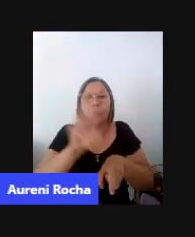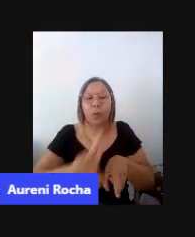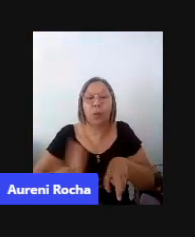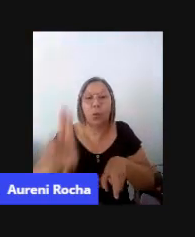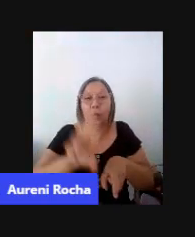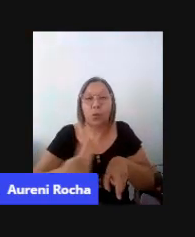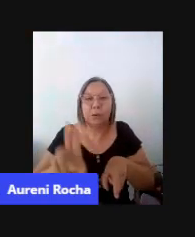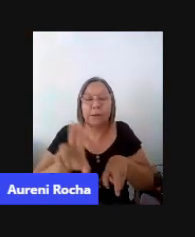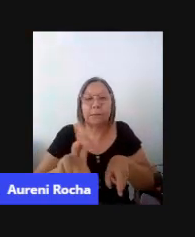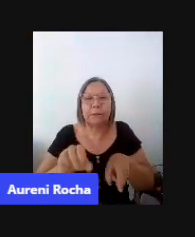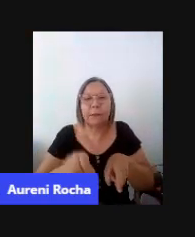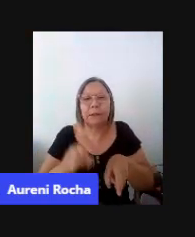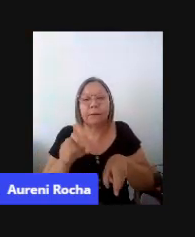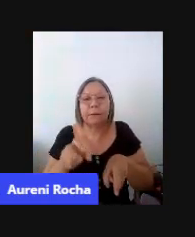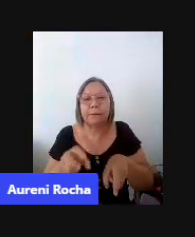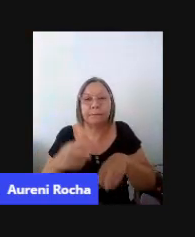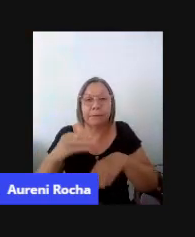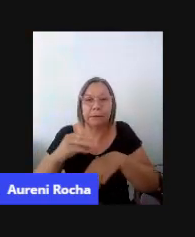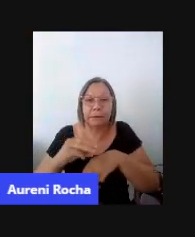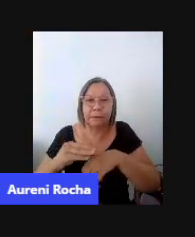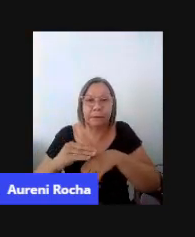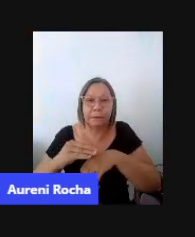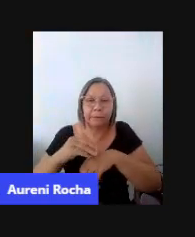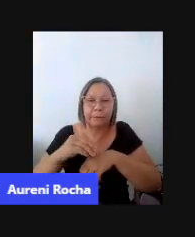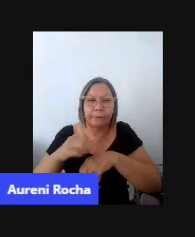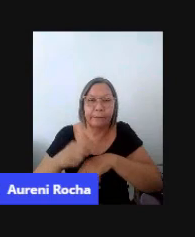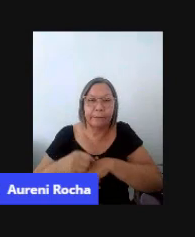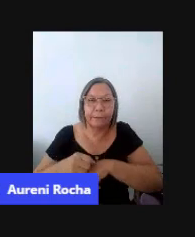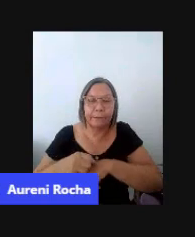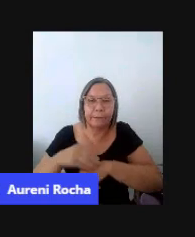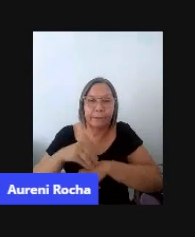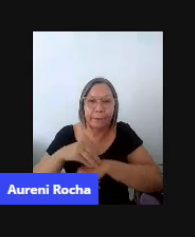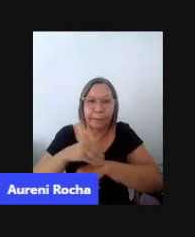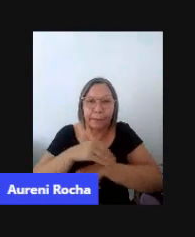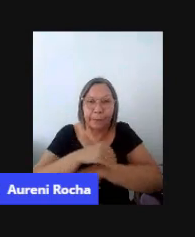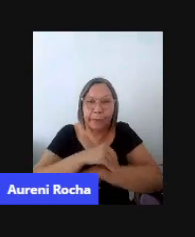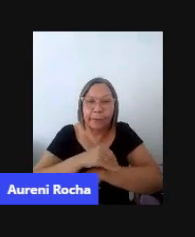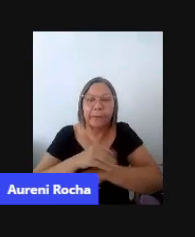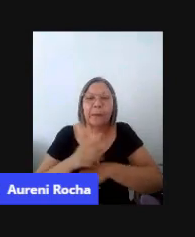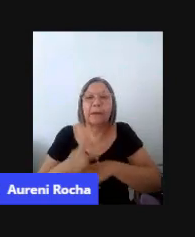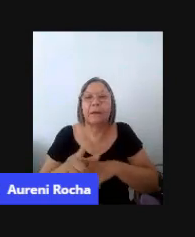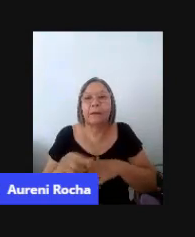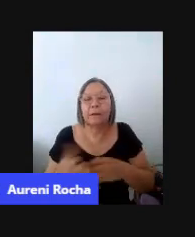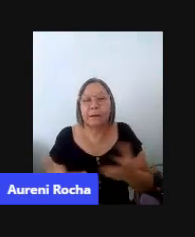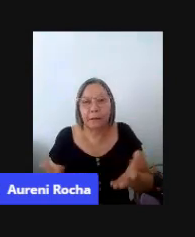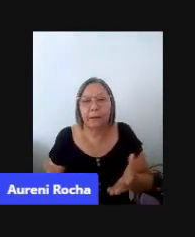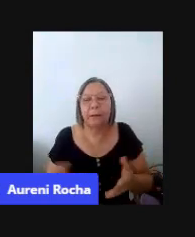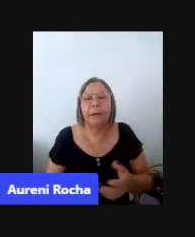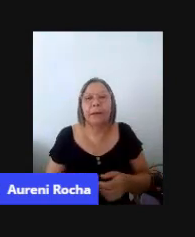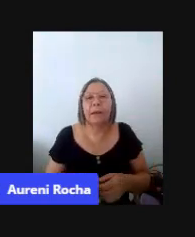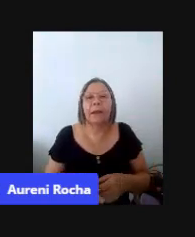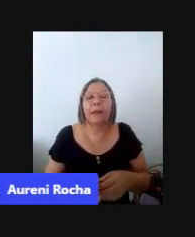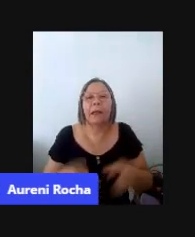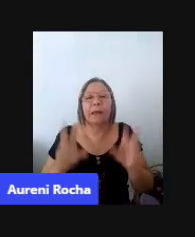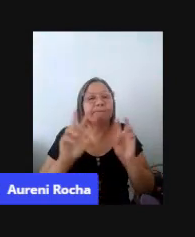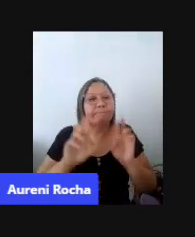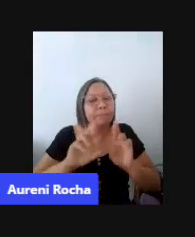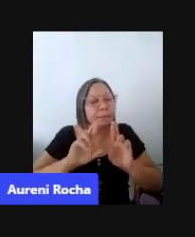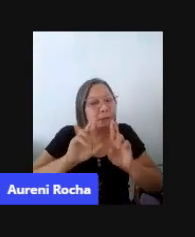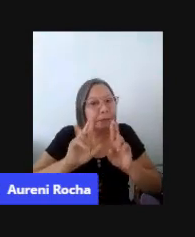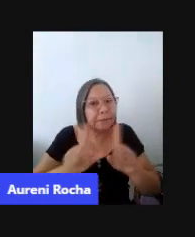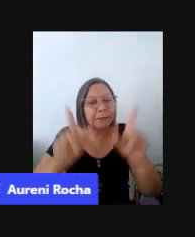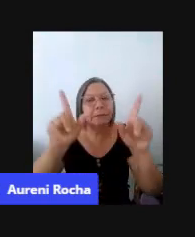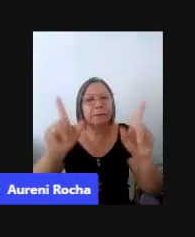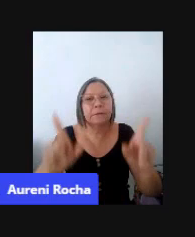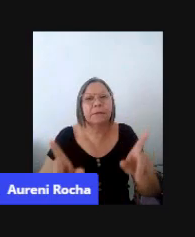cupins, que é o principal alimento dele. O tatu-canastra é uma espécie bem rara, ameaça de